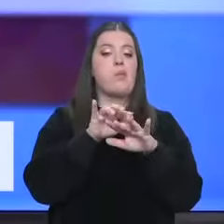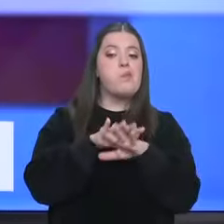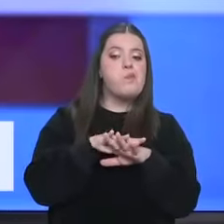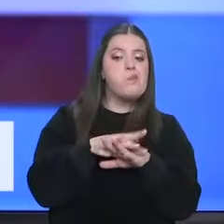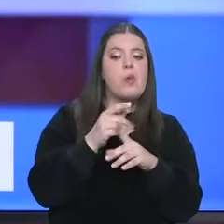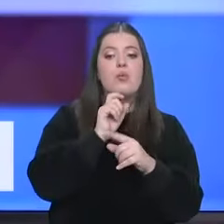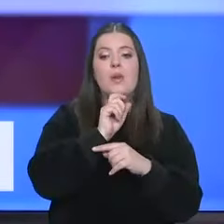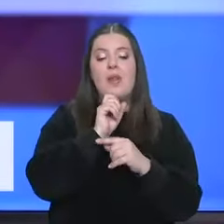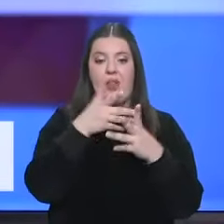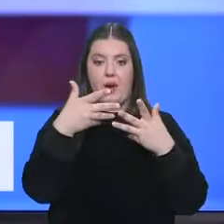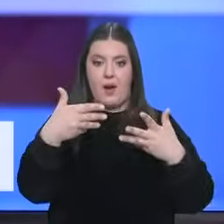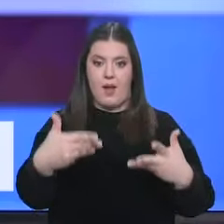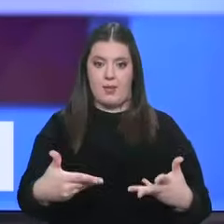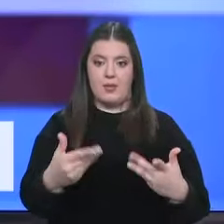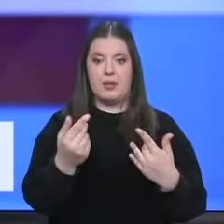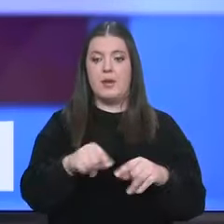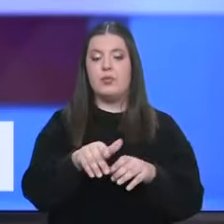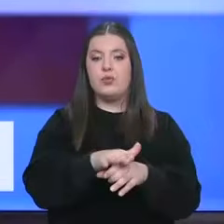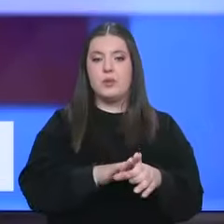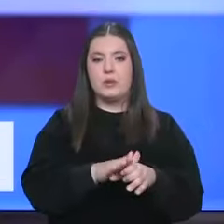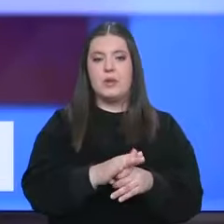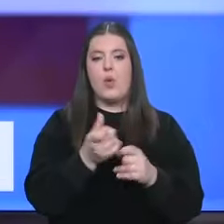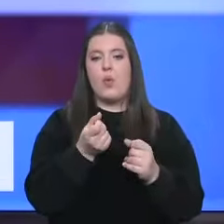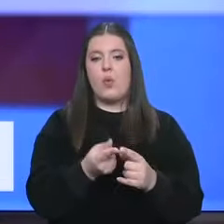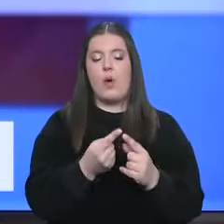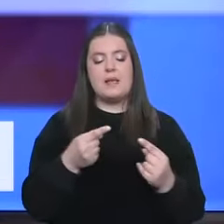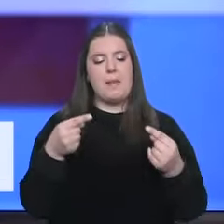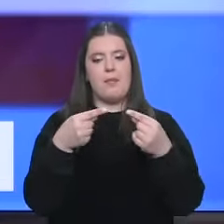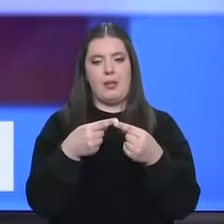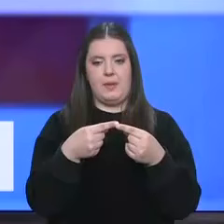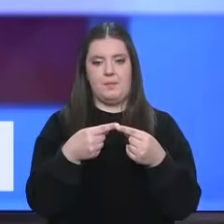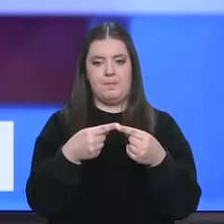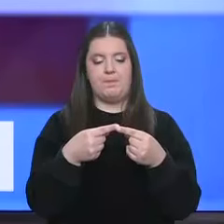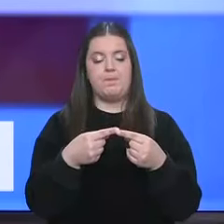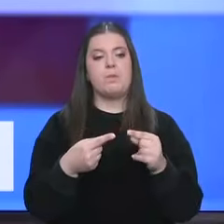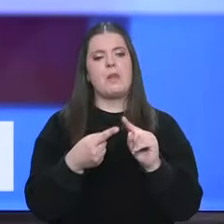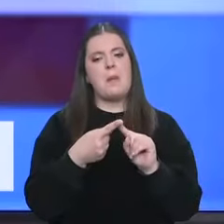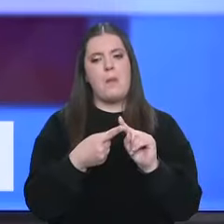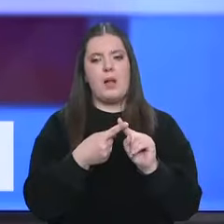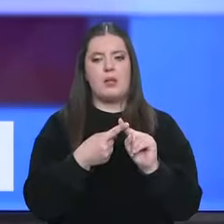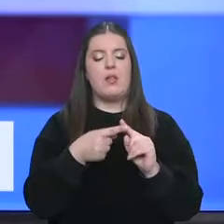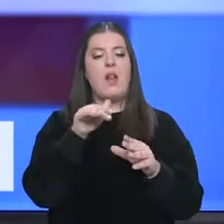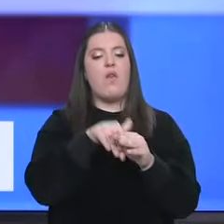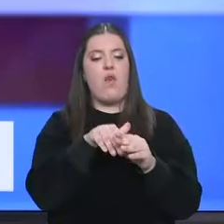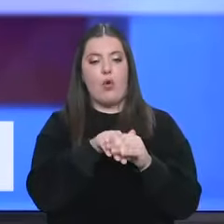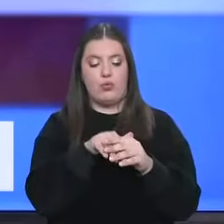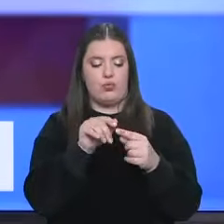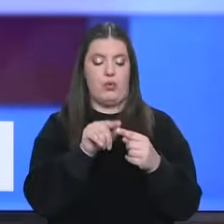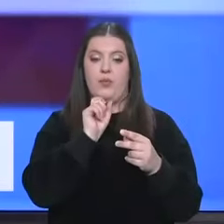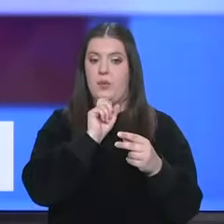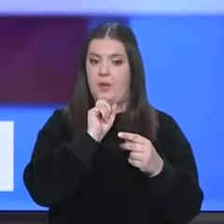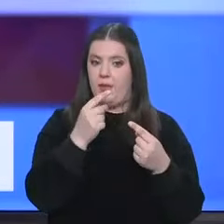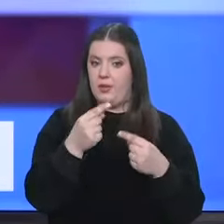grande probabilidade como temos uma situação de praticamente empate em termos de votos temos a possibilidade